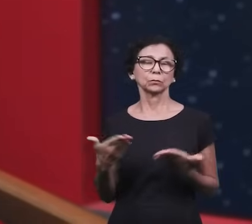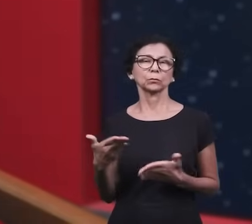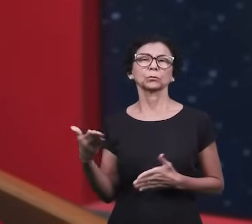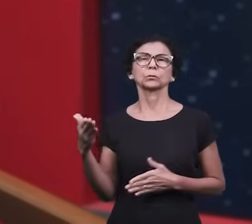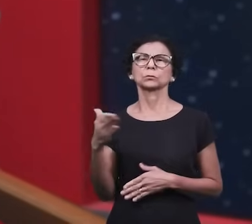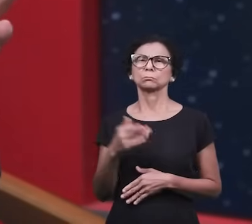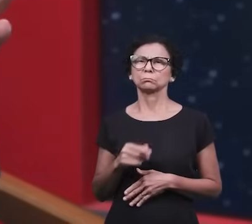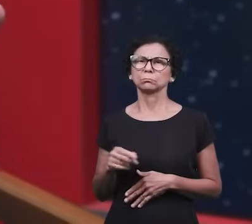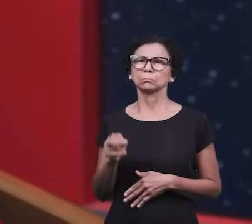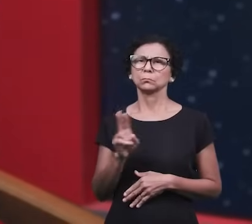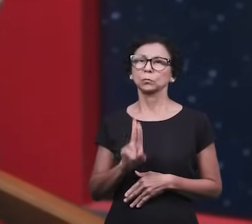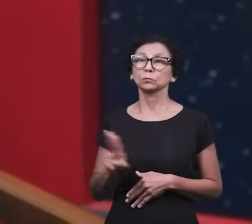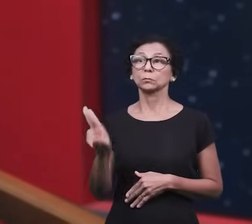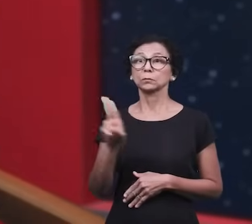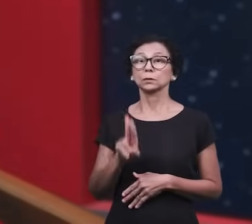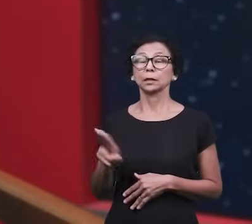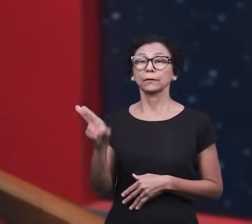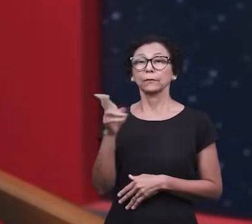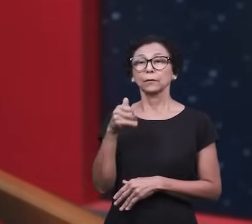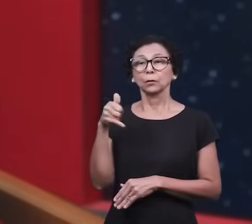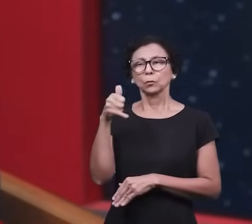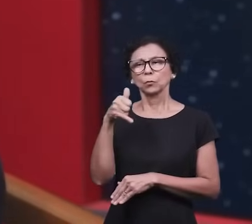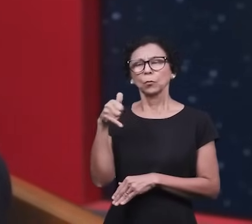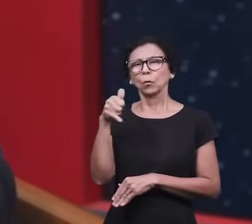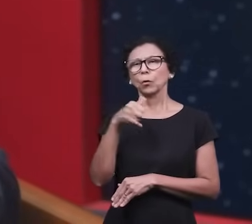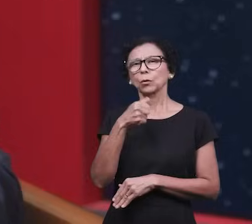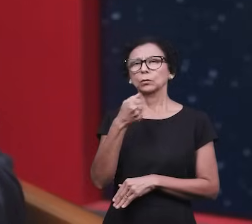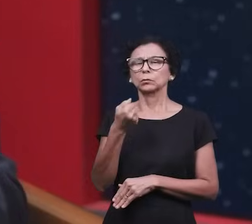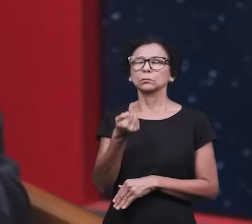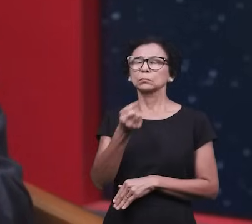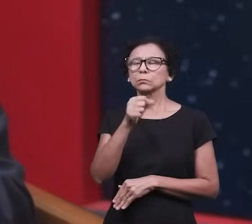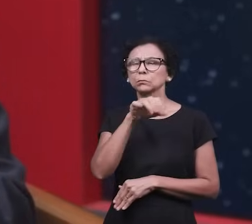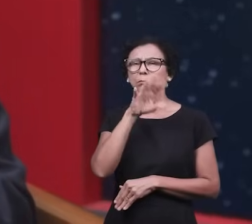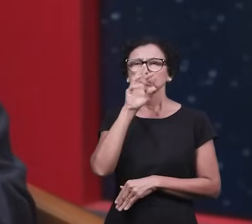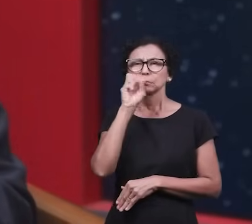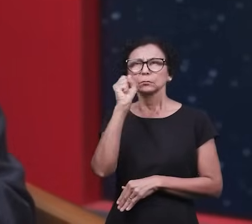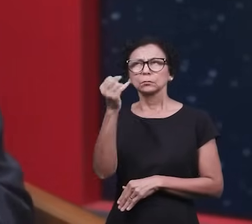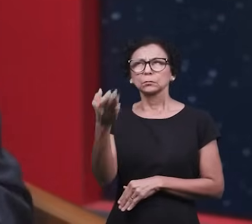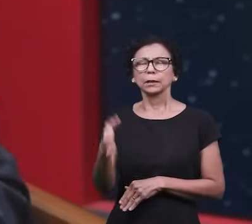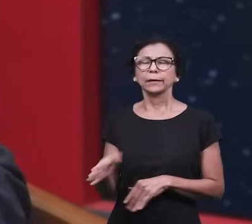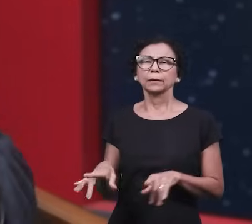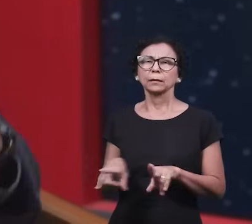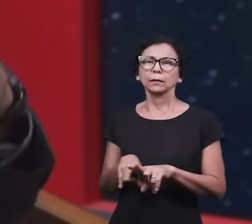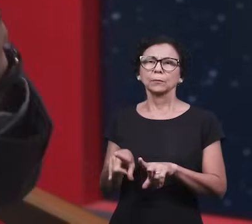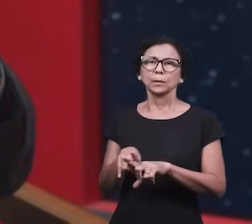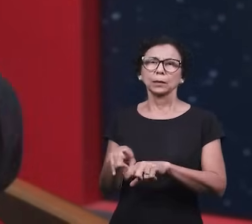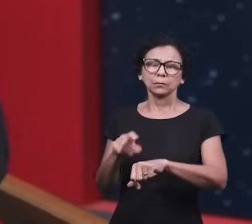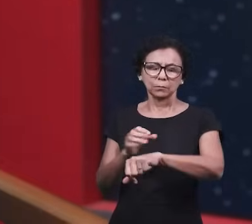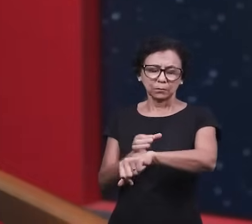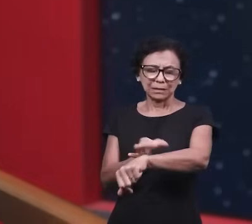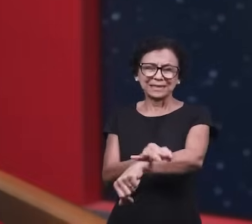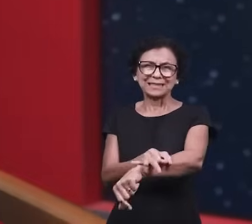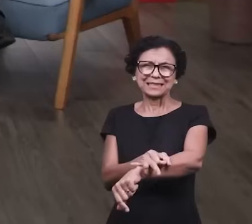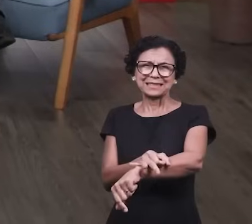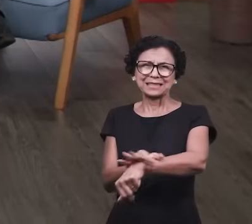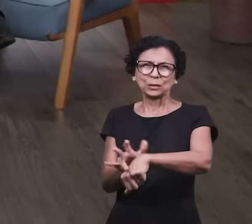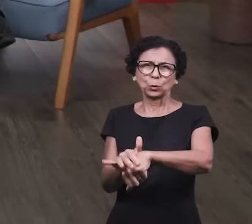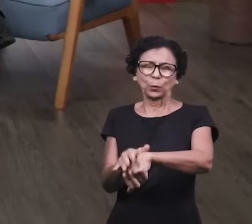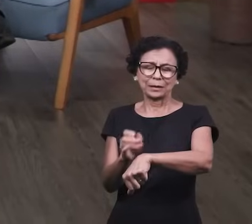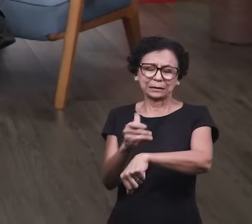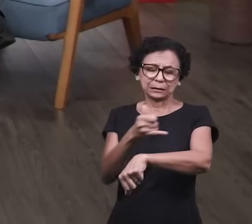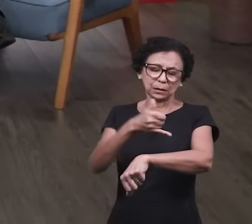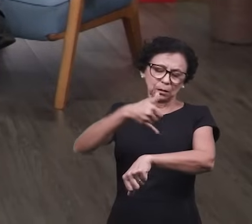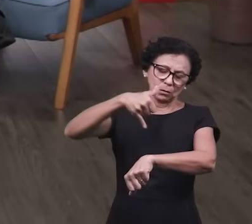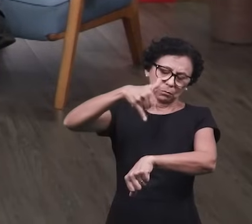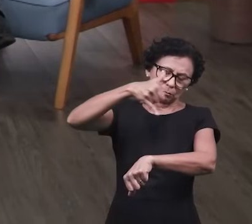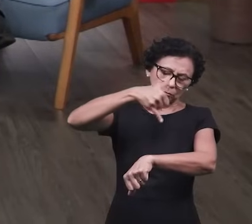grande, muita importância, desde para uma ferida, um ato às vezes de